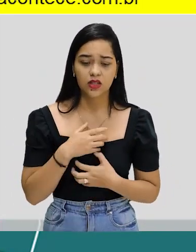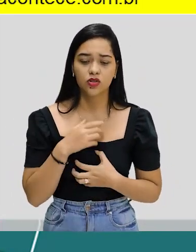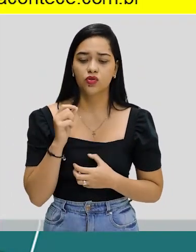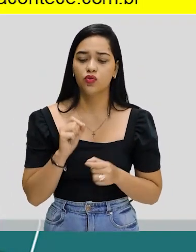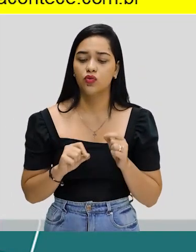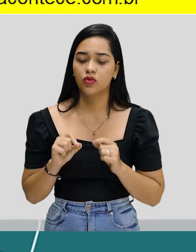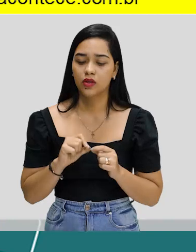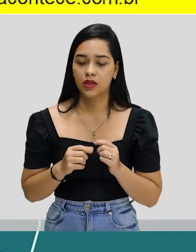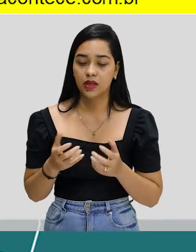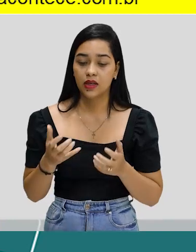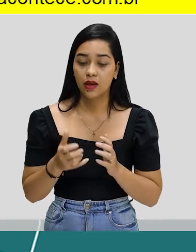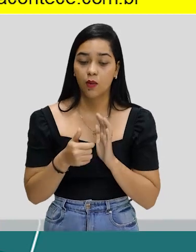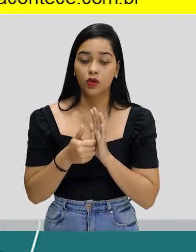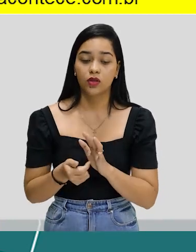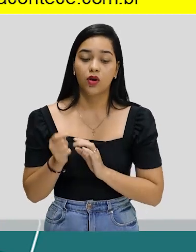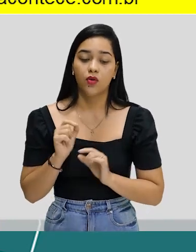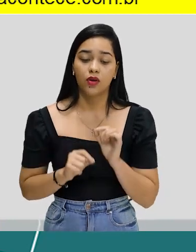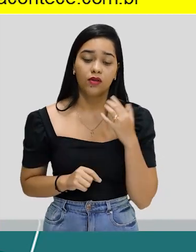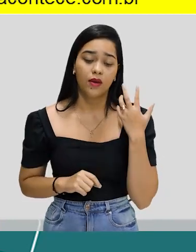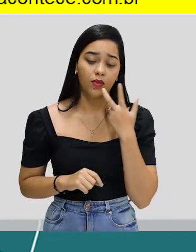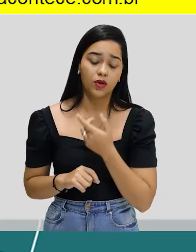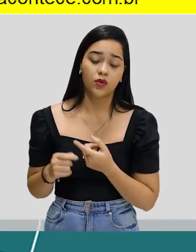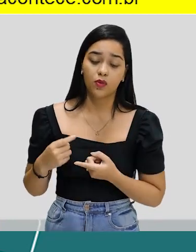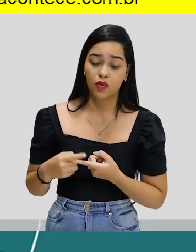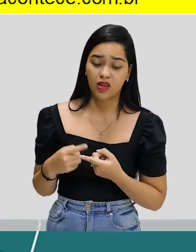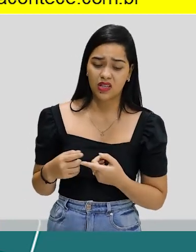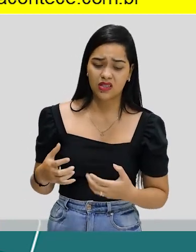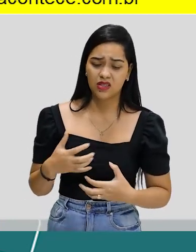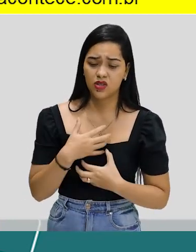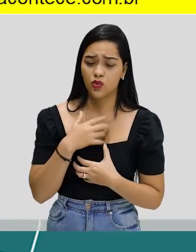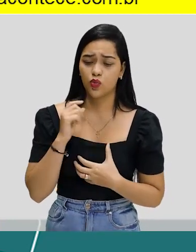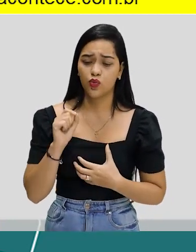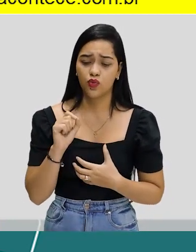O que o artista quer transmitir? Não é bonito porque sentiu o quê?